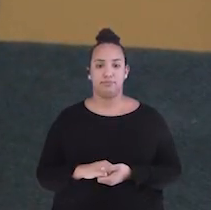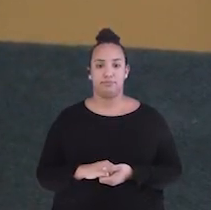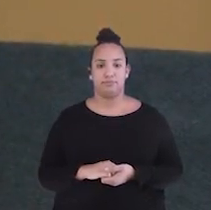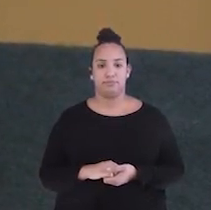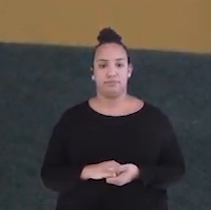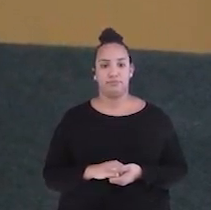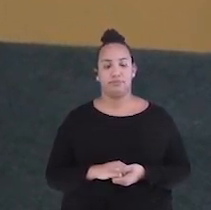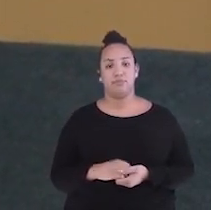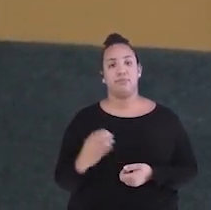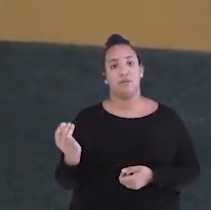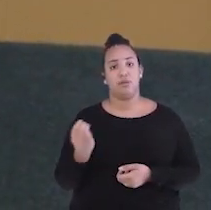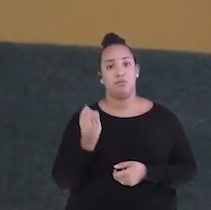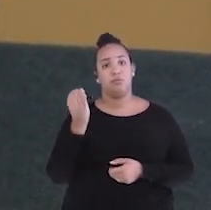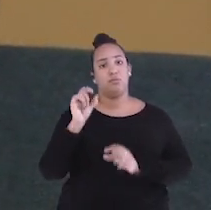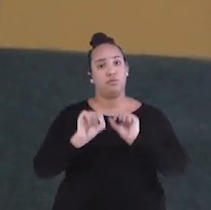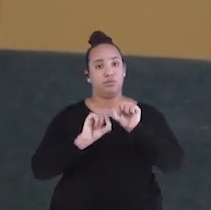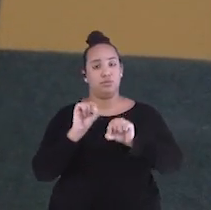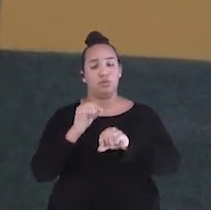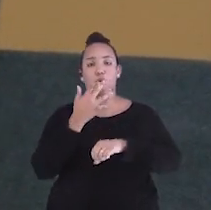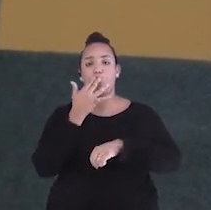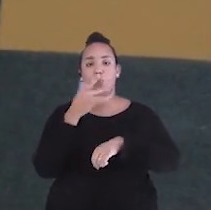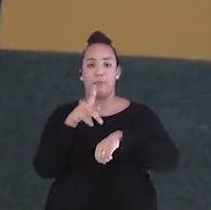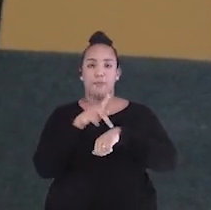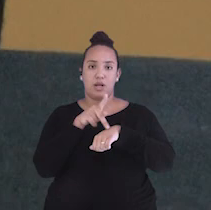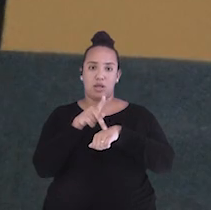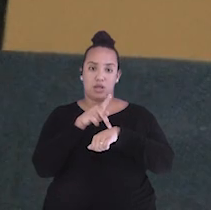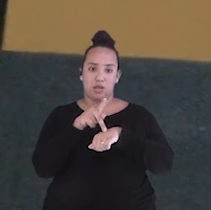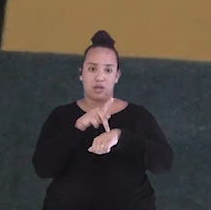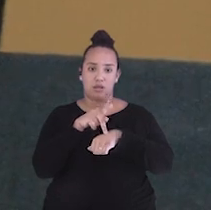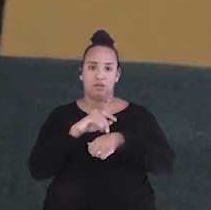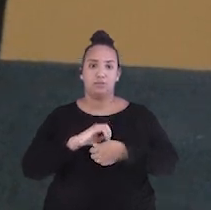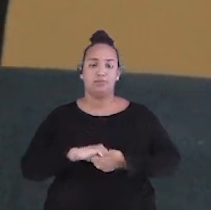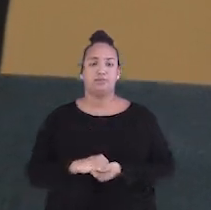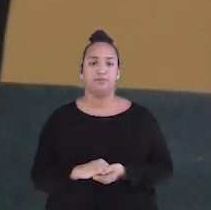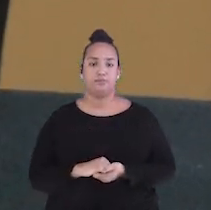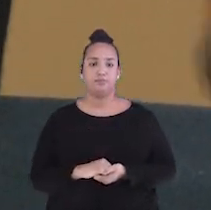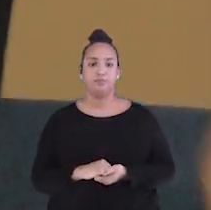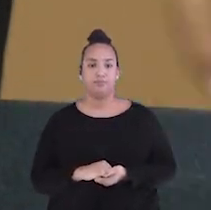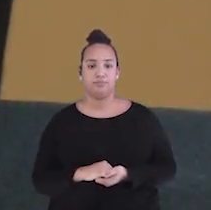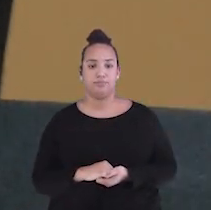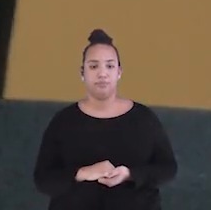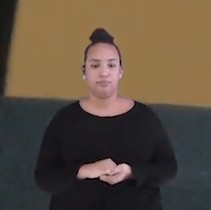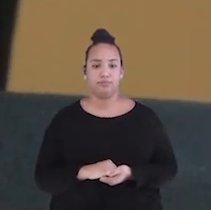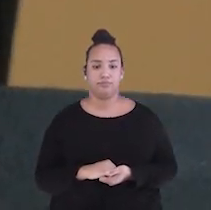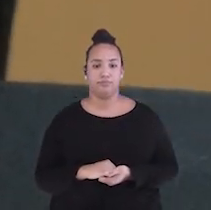É só importante que seja preto o corpinho, tá? Da boneca. De tecido preto.